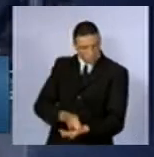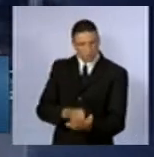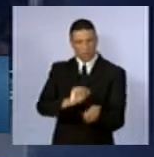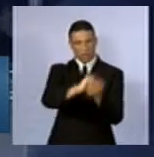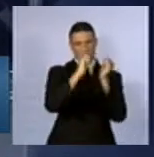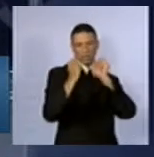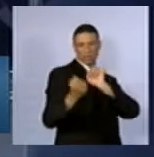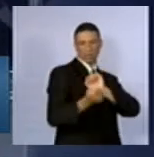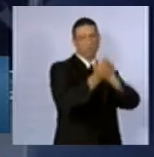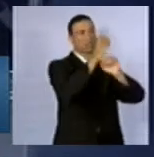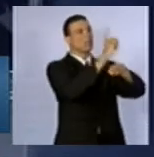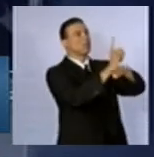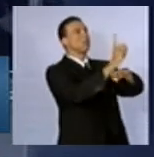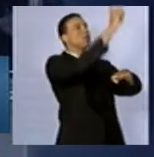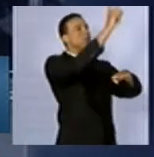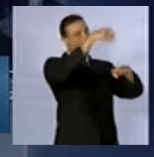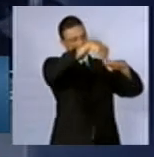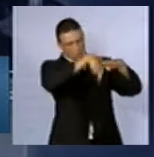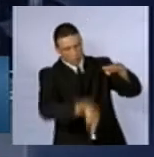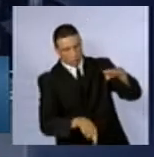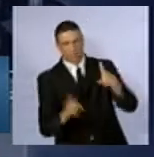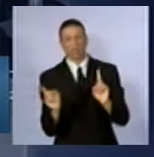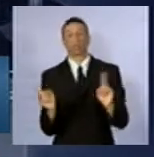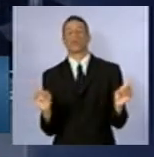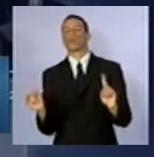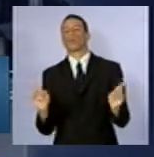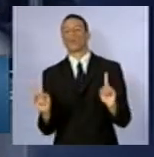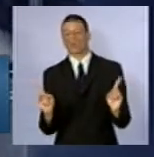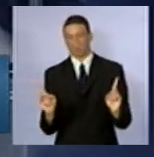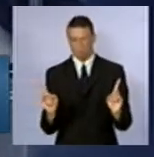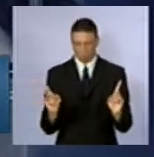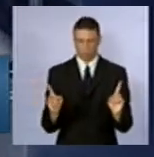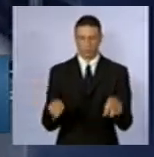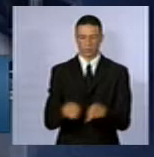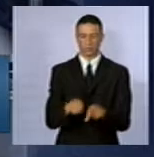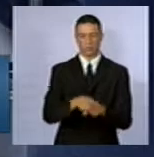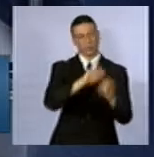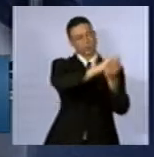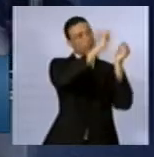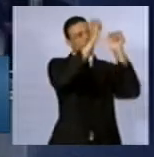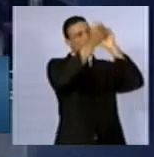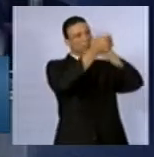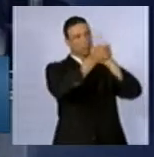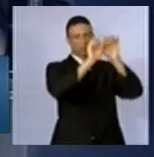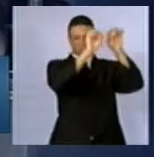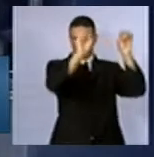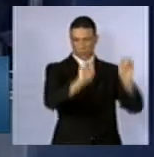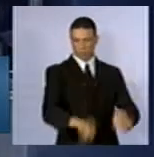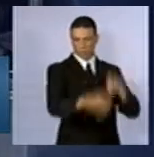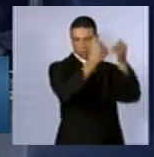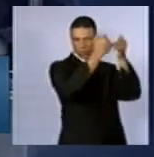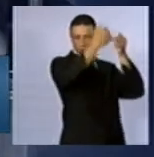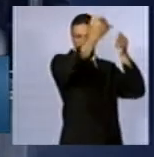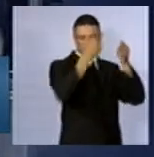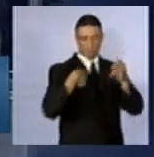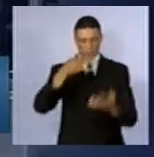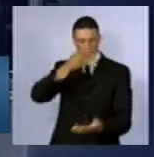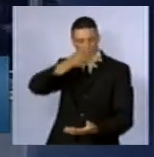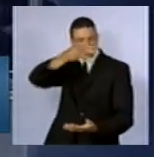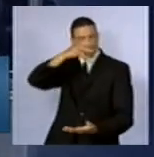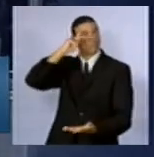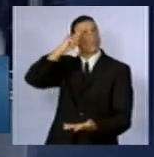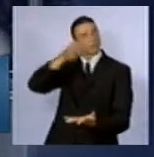aérea ou subterrânea no caso da adequação do sistema a gente optou por fazer apenas uma